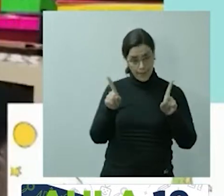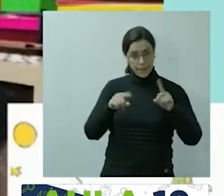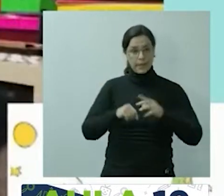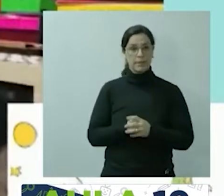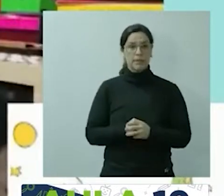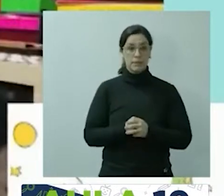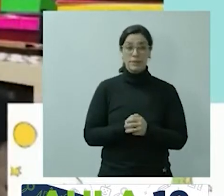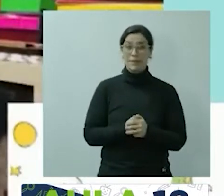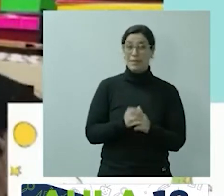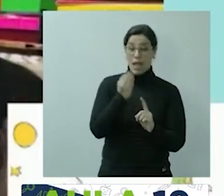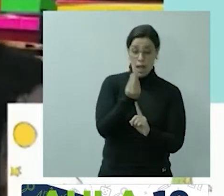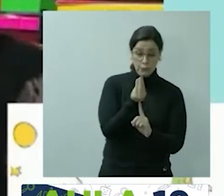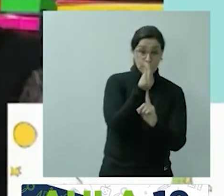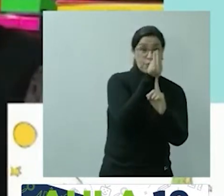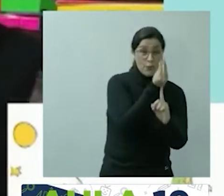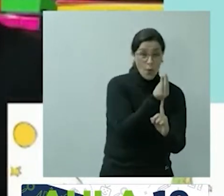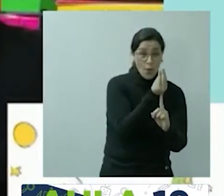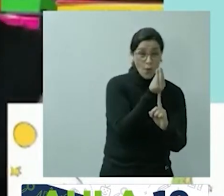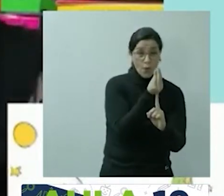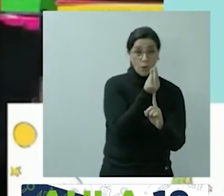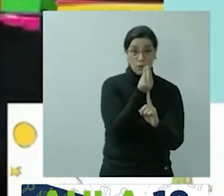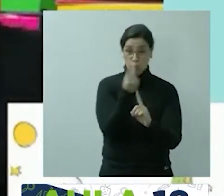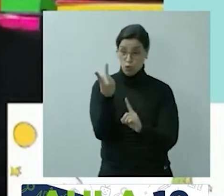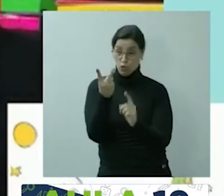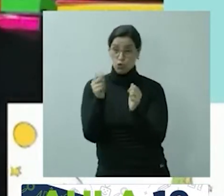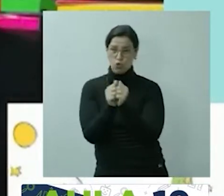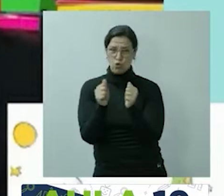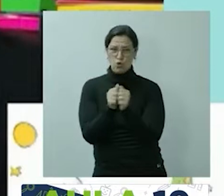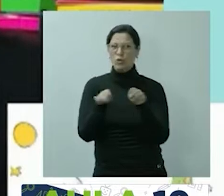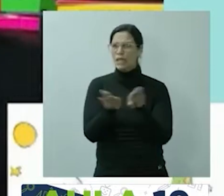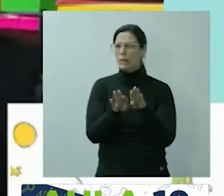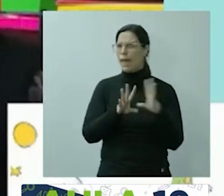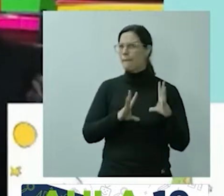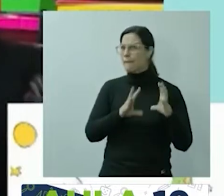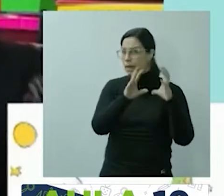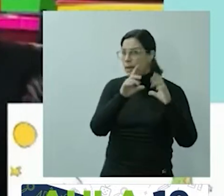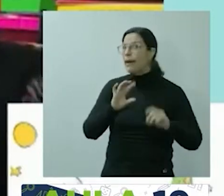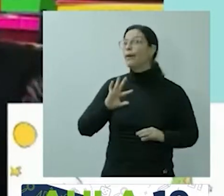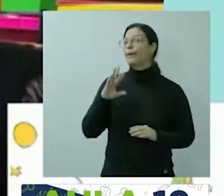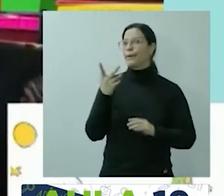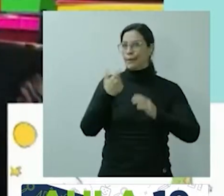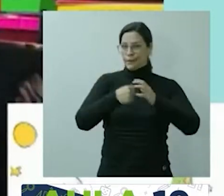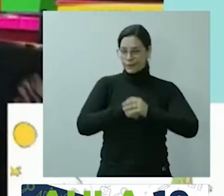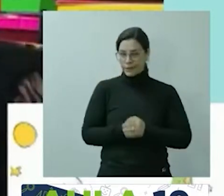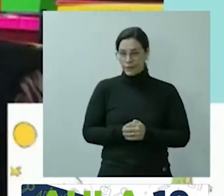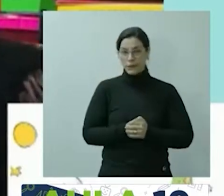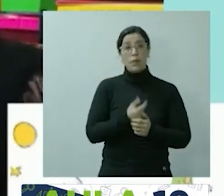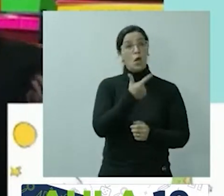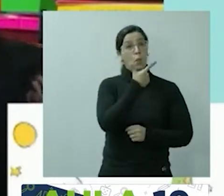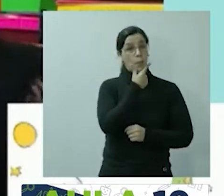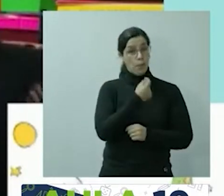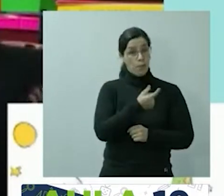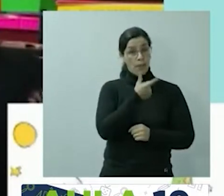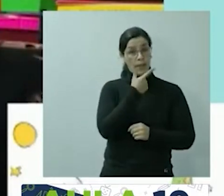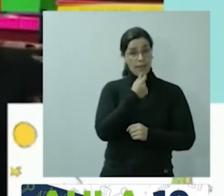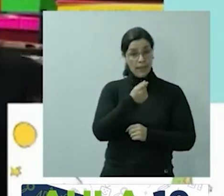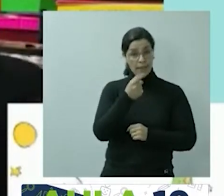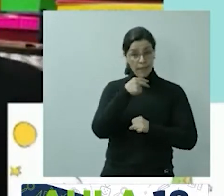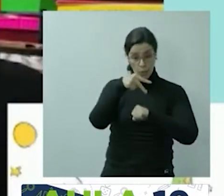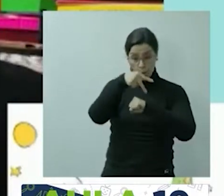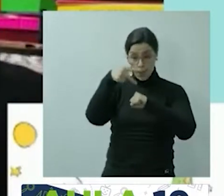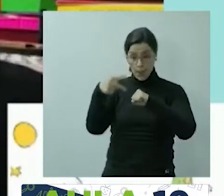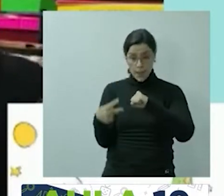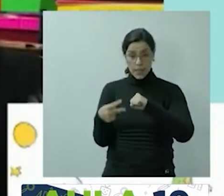Mas a rosa e o pequeno príncipe acabaram tendo uma discussão. Então o pequeno príncipe disse: vou